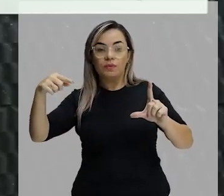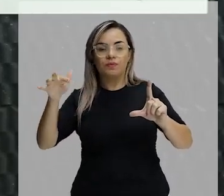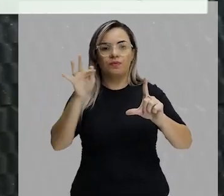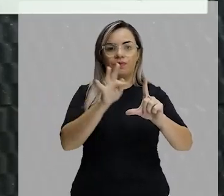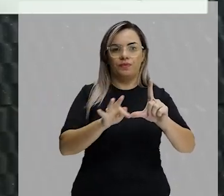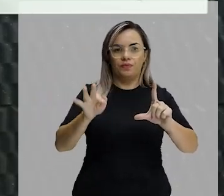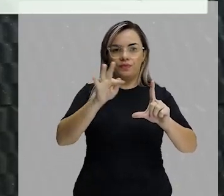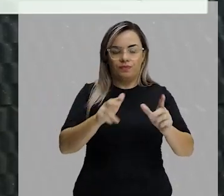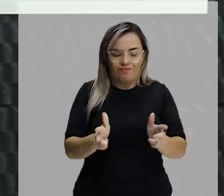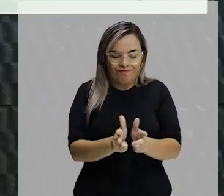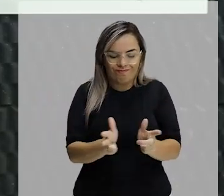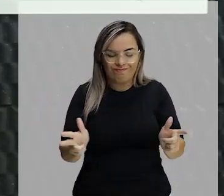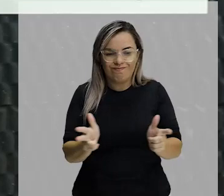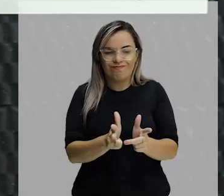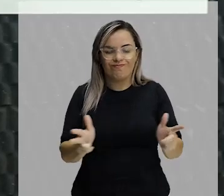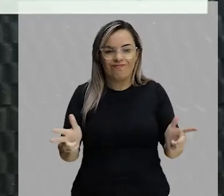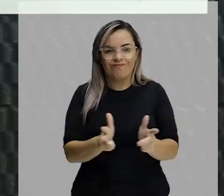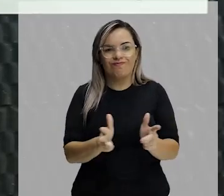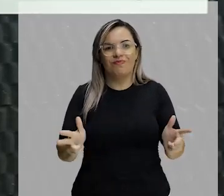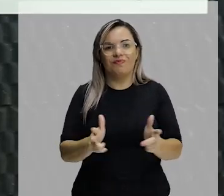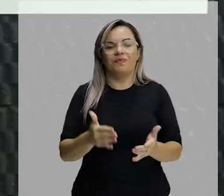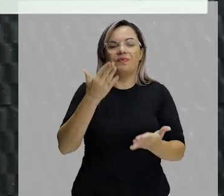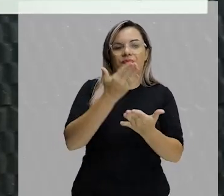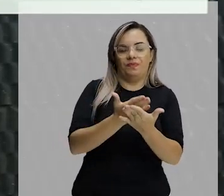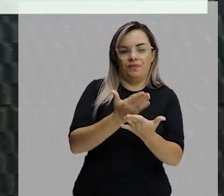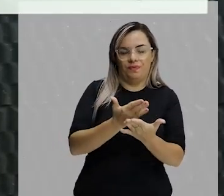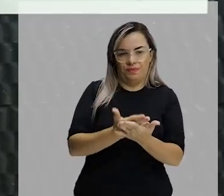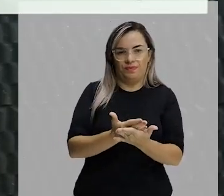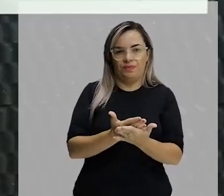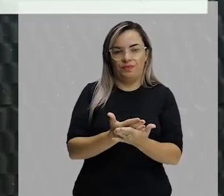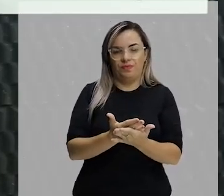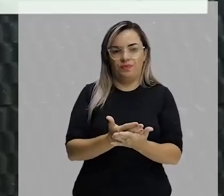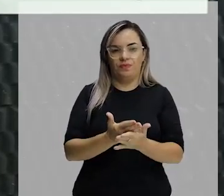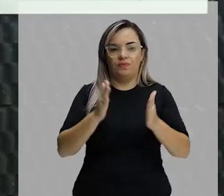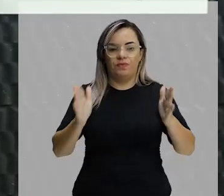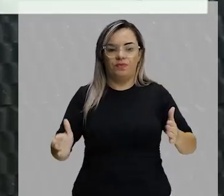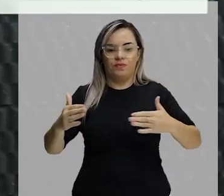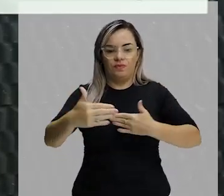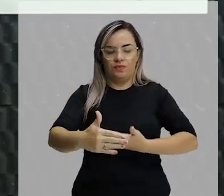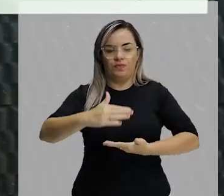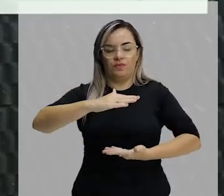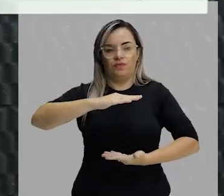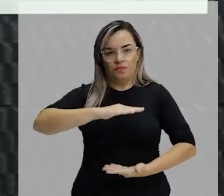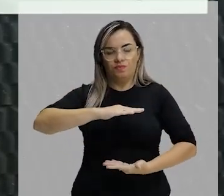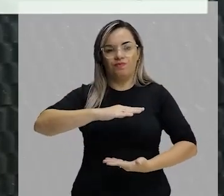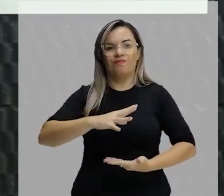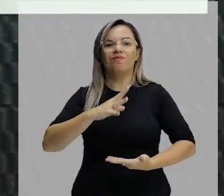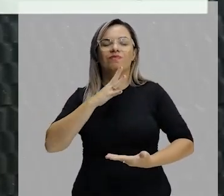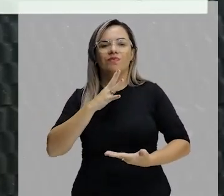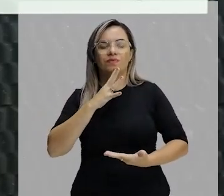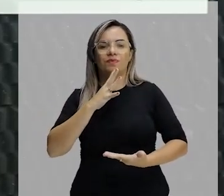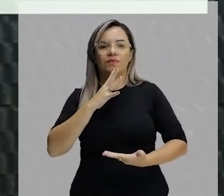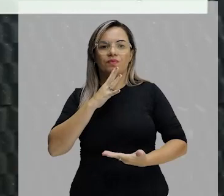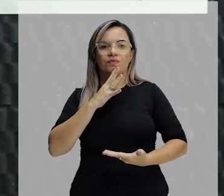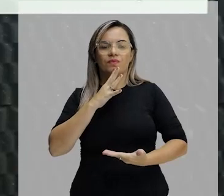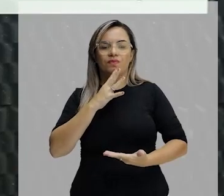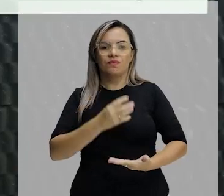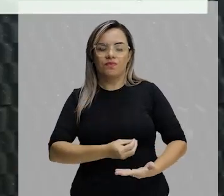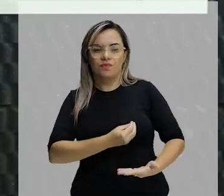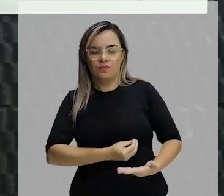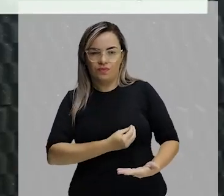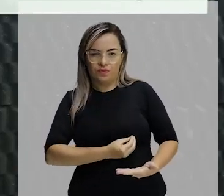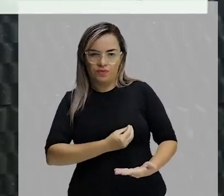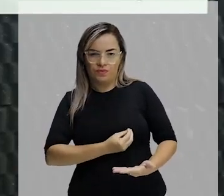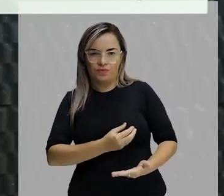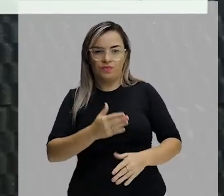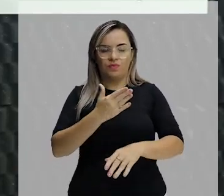calcular o seu volume, tá? Então a gente vai fazer o estudo do cubo, que é um prisma bastante conhecido, tá aí na nossa vida, tá aí na